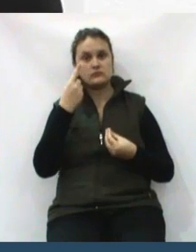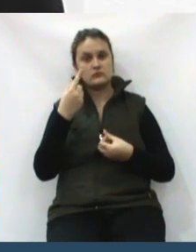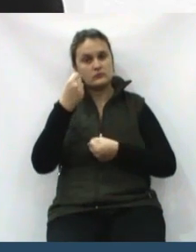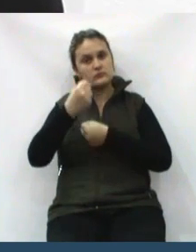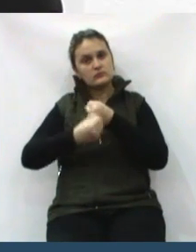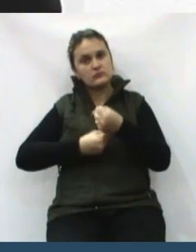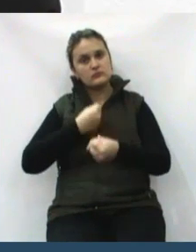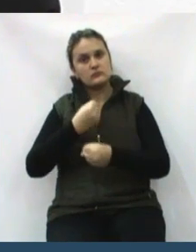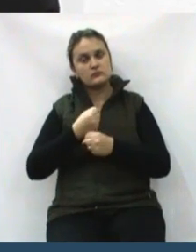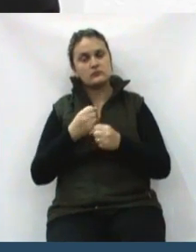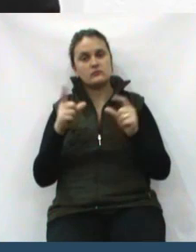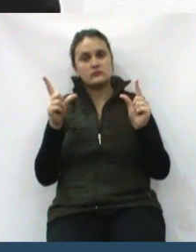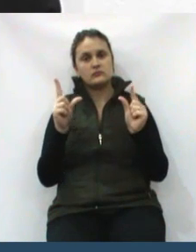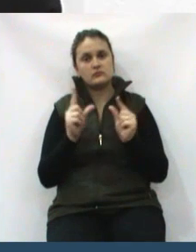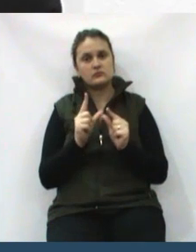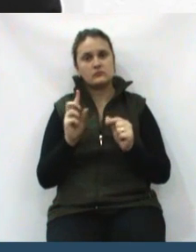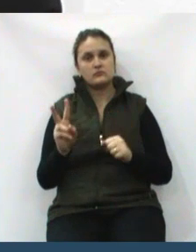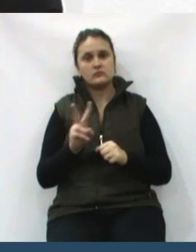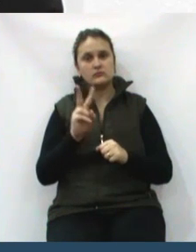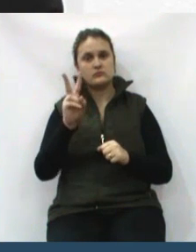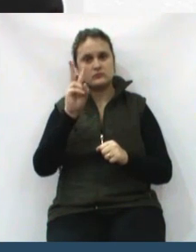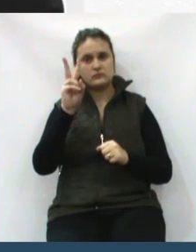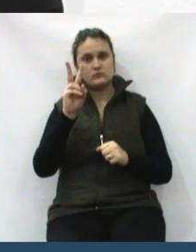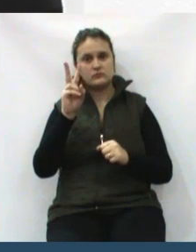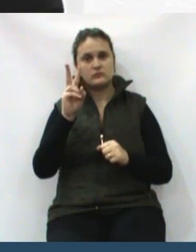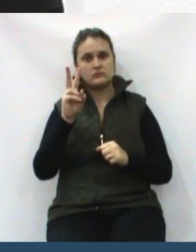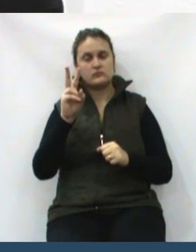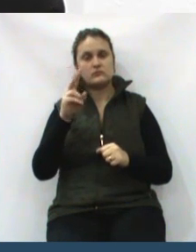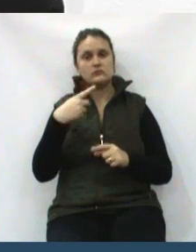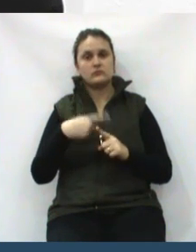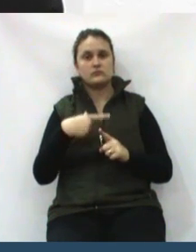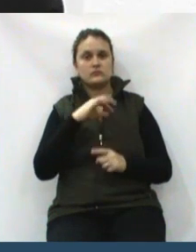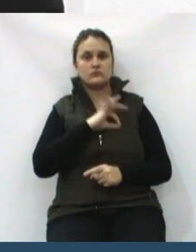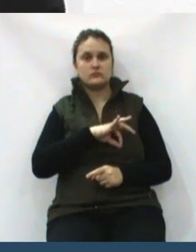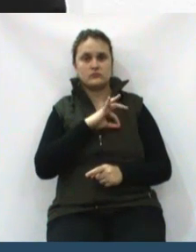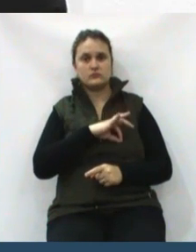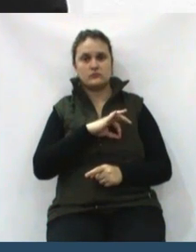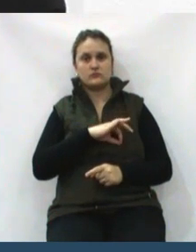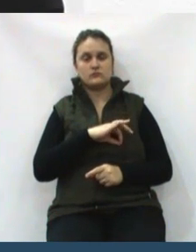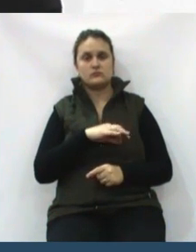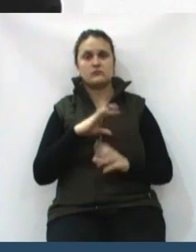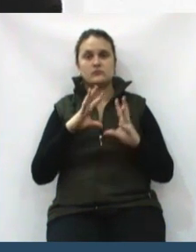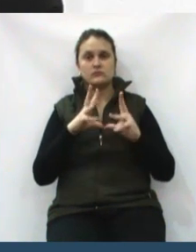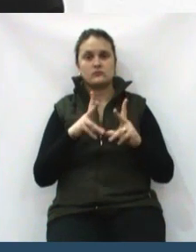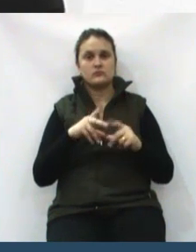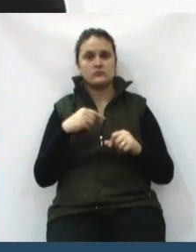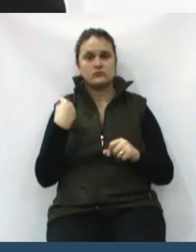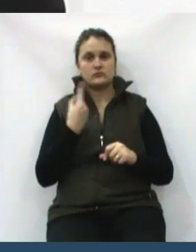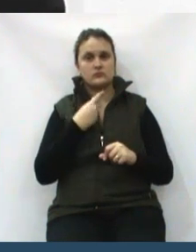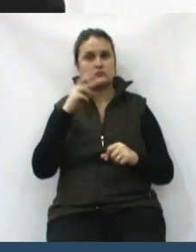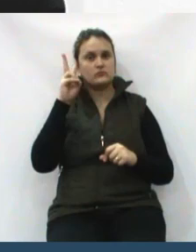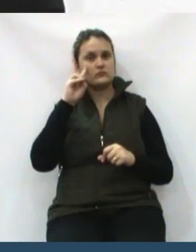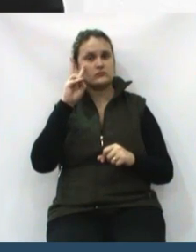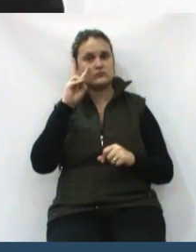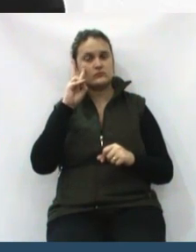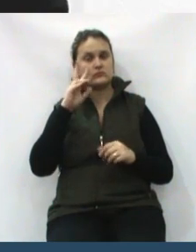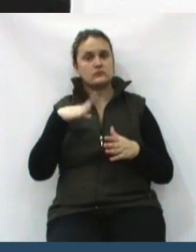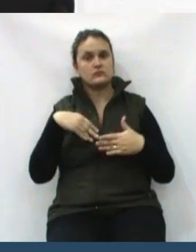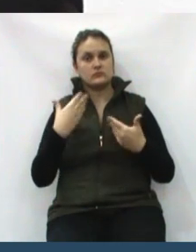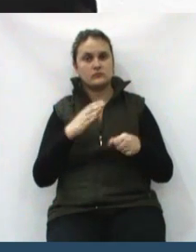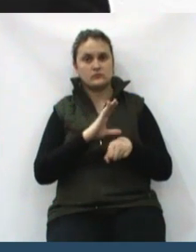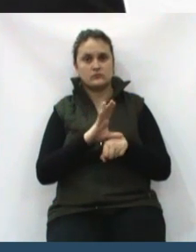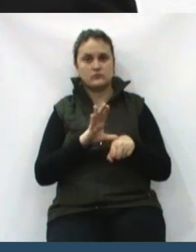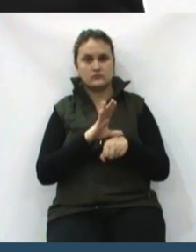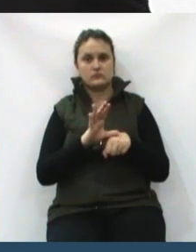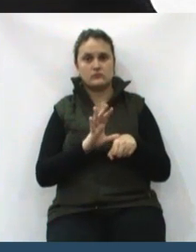ano, diminuir o valor dos benefícios em relação ao salário mínimo, porque todos lembramos quando a Constituição